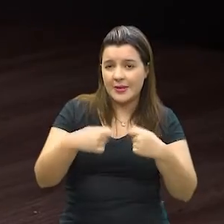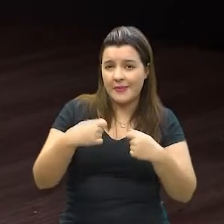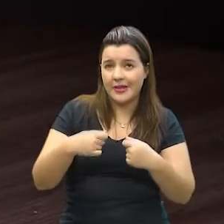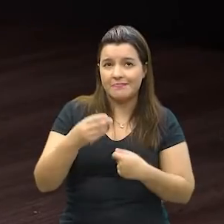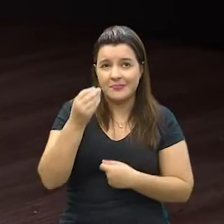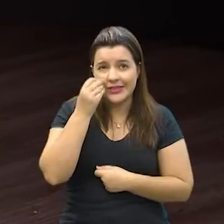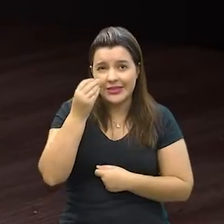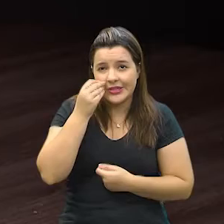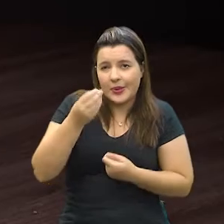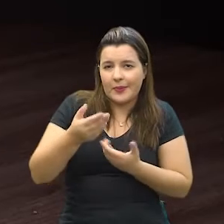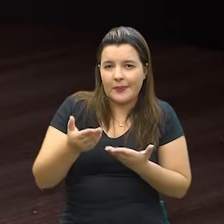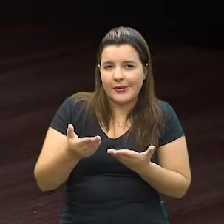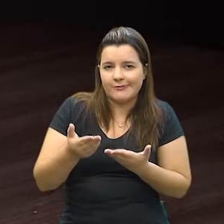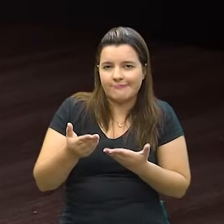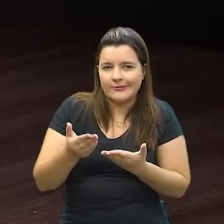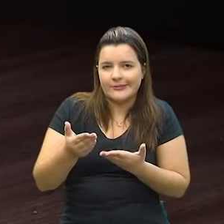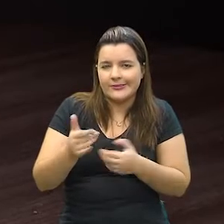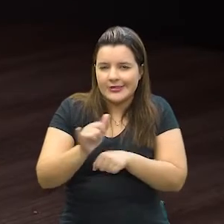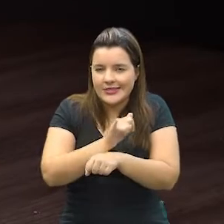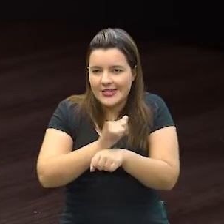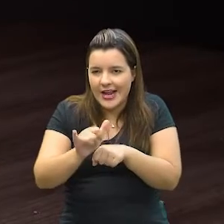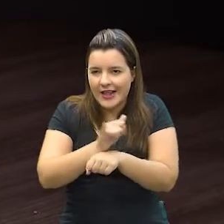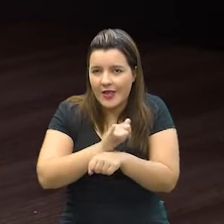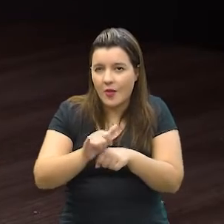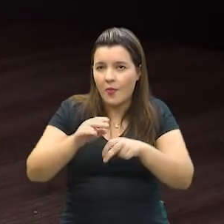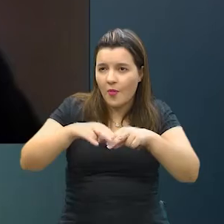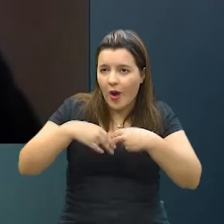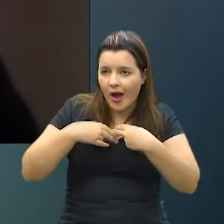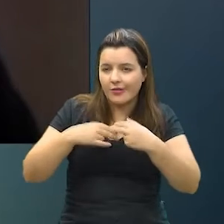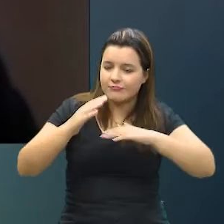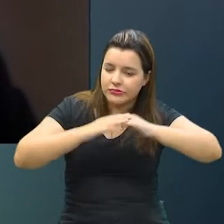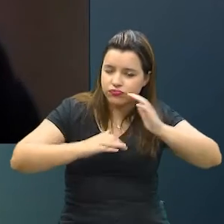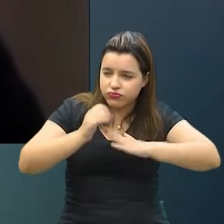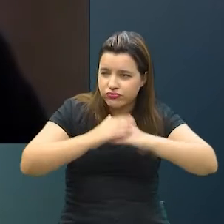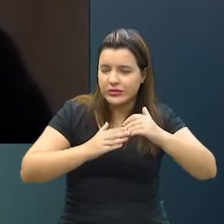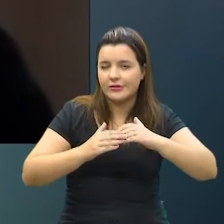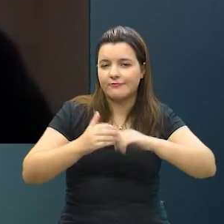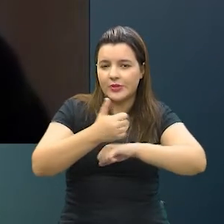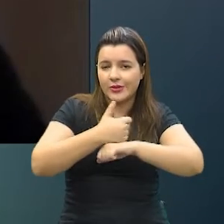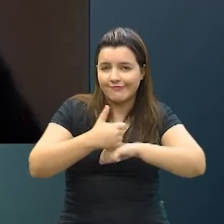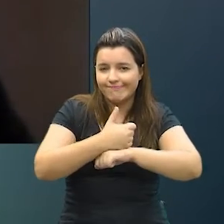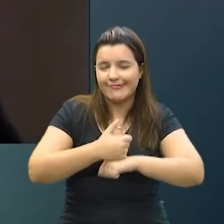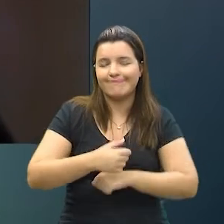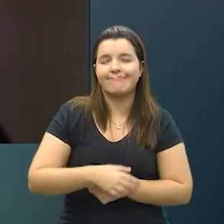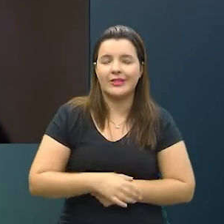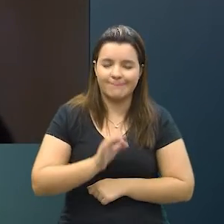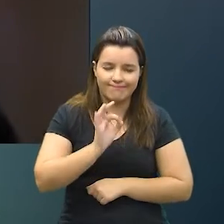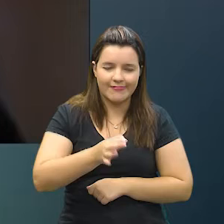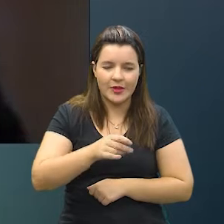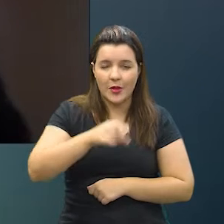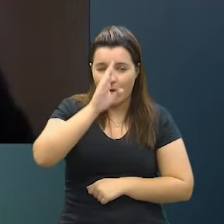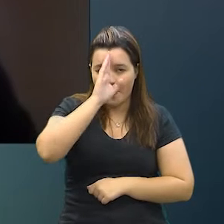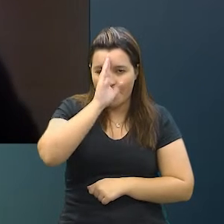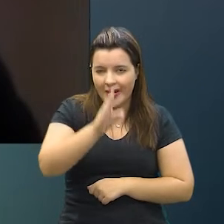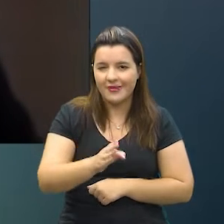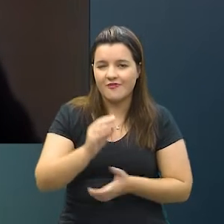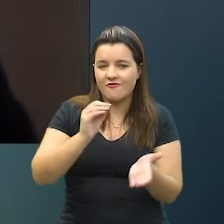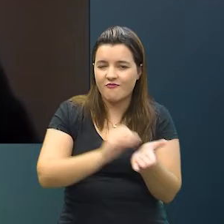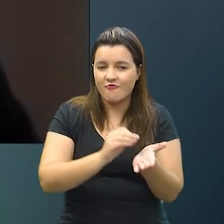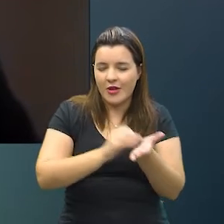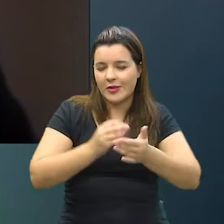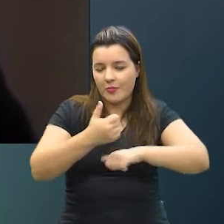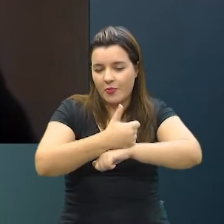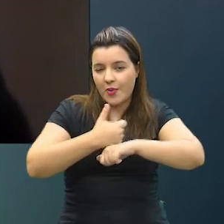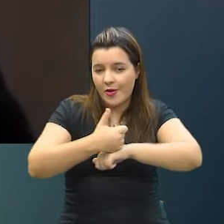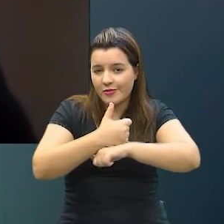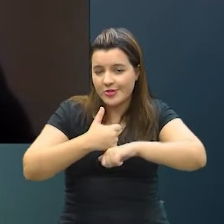com também a questão da oferta de mão de obra, então. Sim, sim. Um dos grandes problemas hoje no Brasil é você encontrar